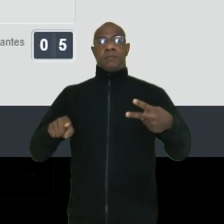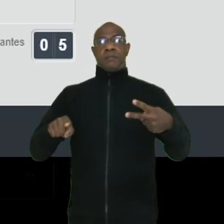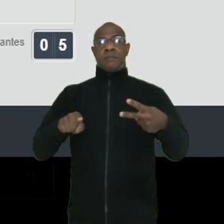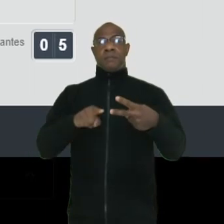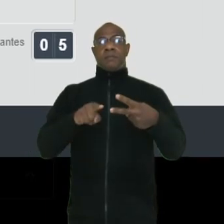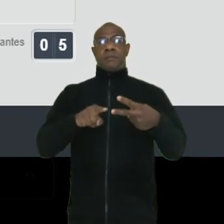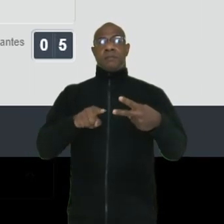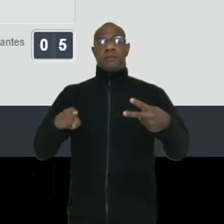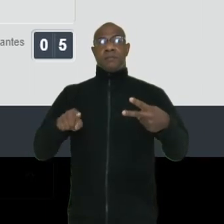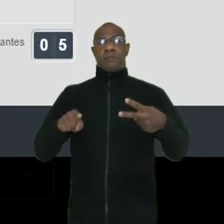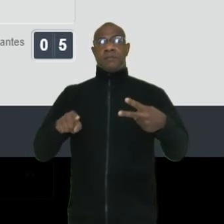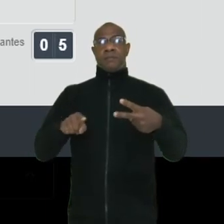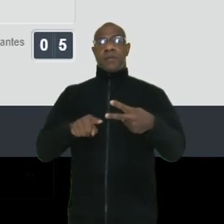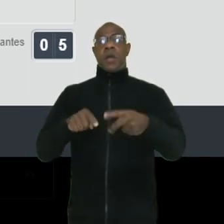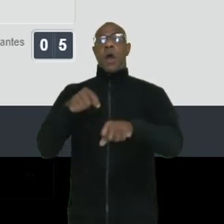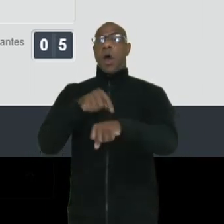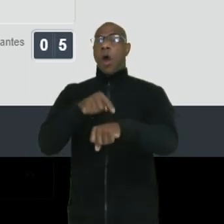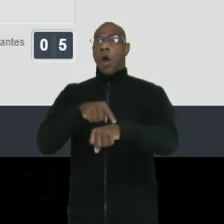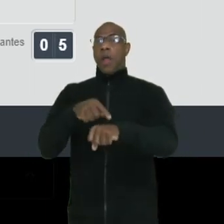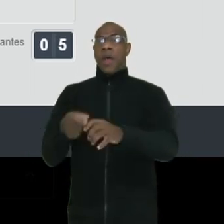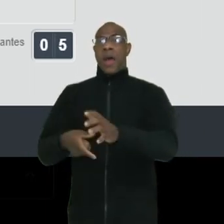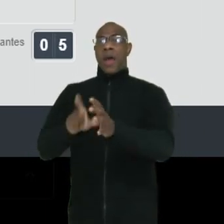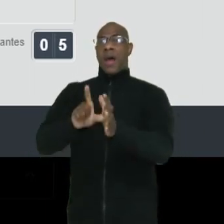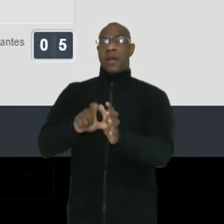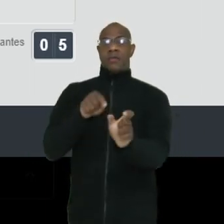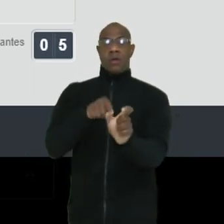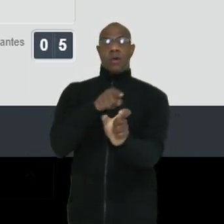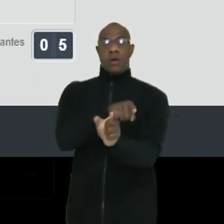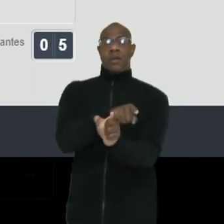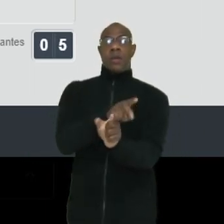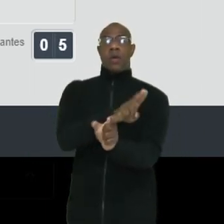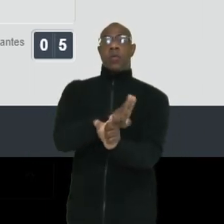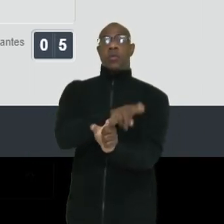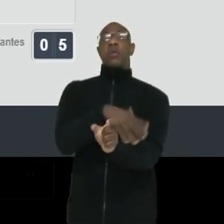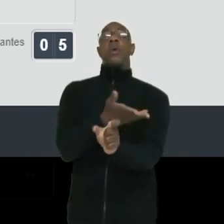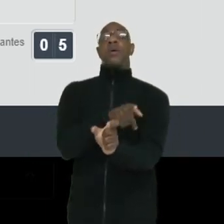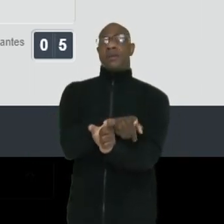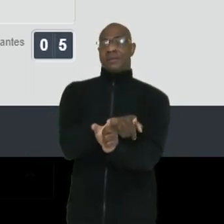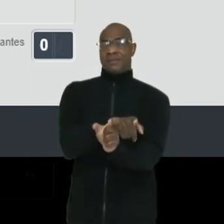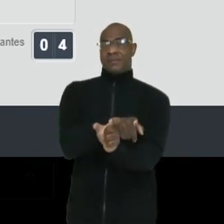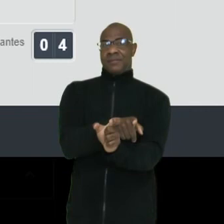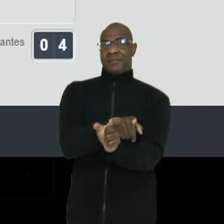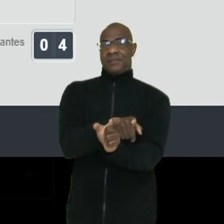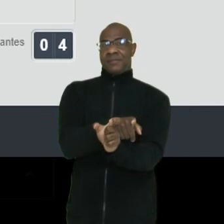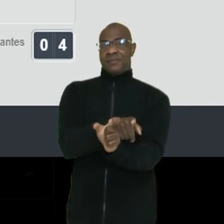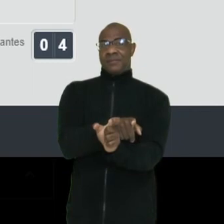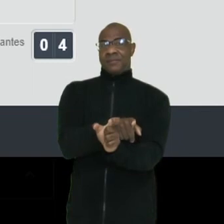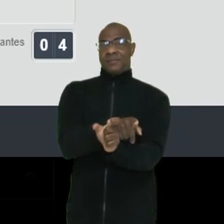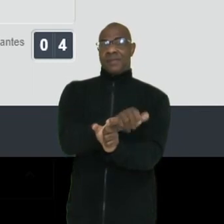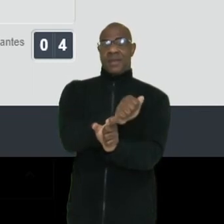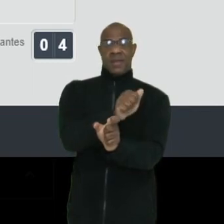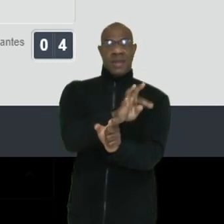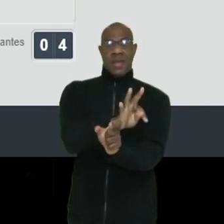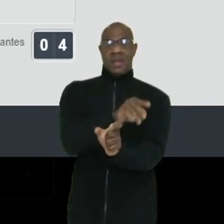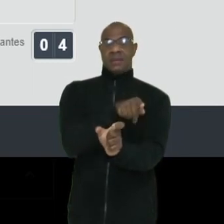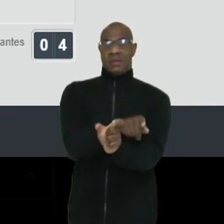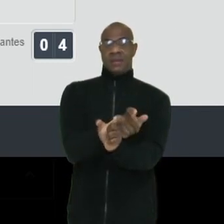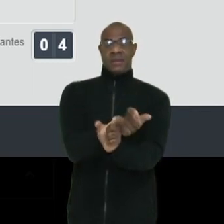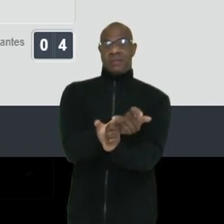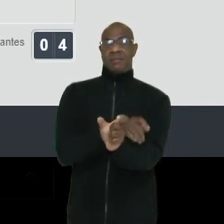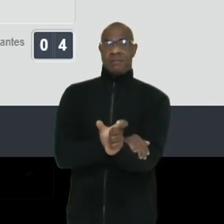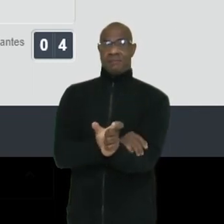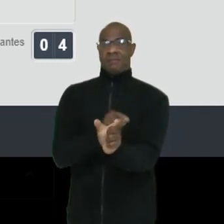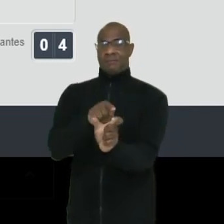hora. Antes de hora, vocês lembram qual preposição nós usamos? At, né? Então vamos marcar